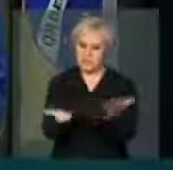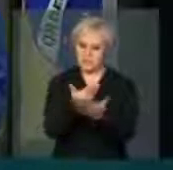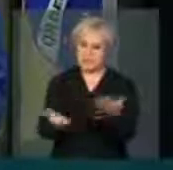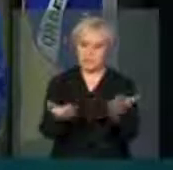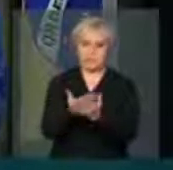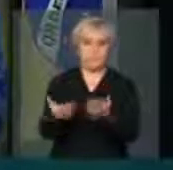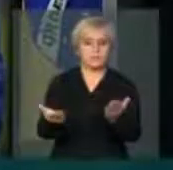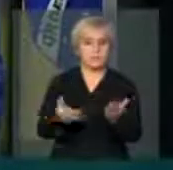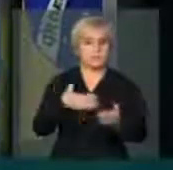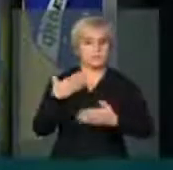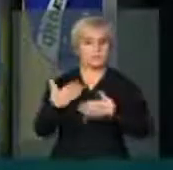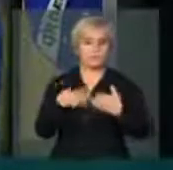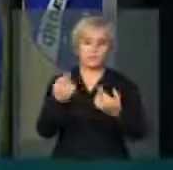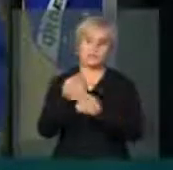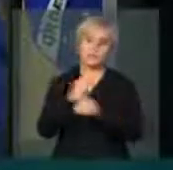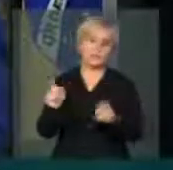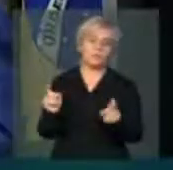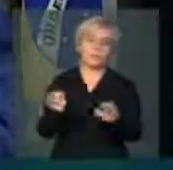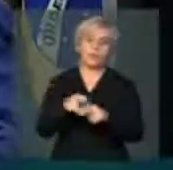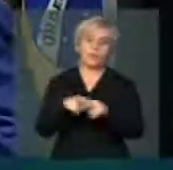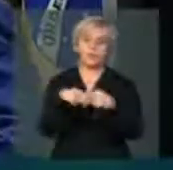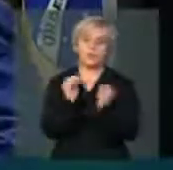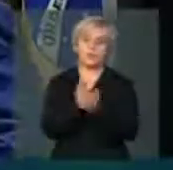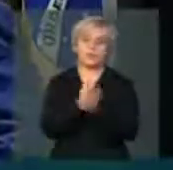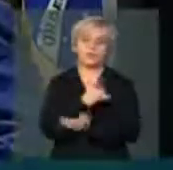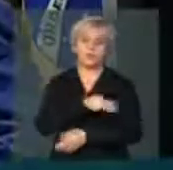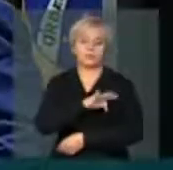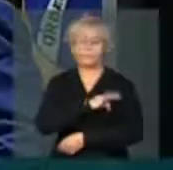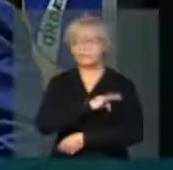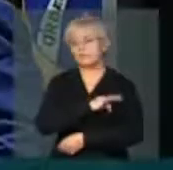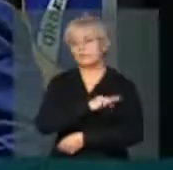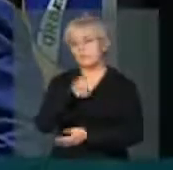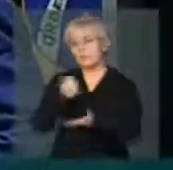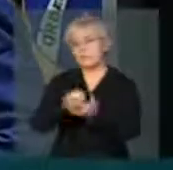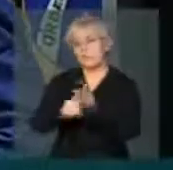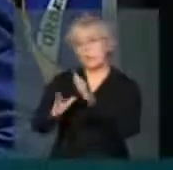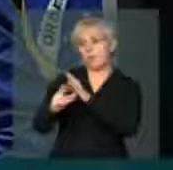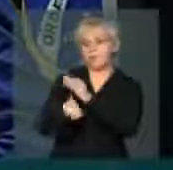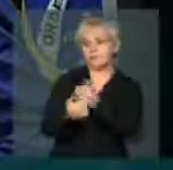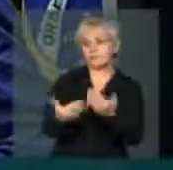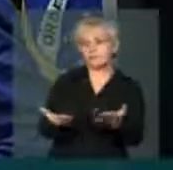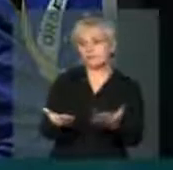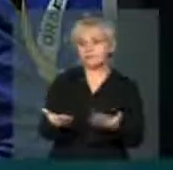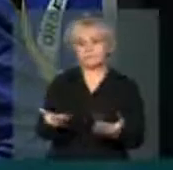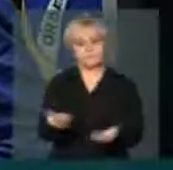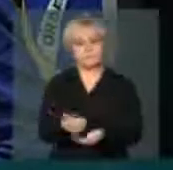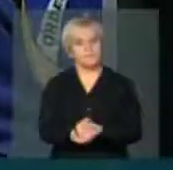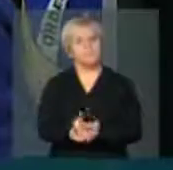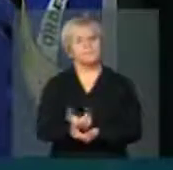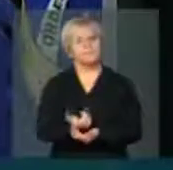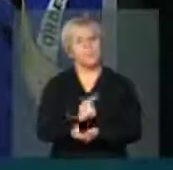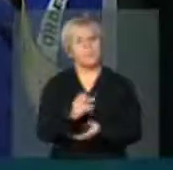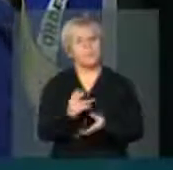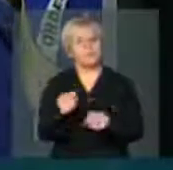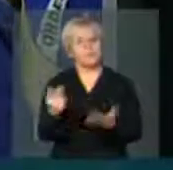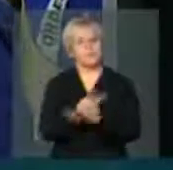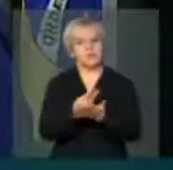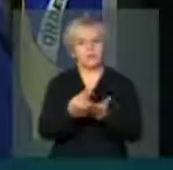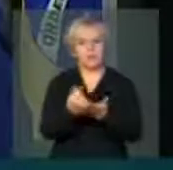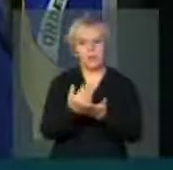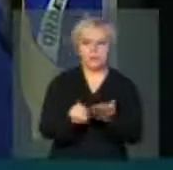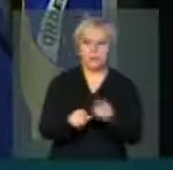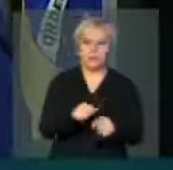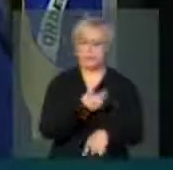do Partido dos Trabalhadores é o mesmo. Infelizmente, as investigações foram sabotadas, mas se o